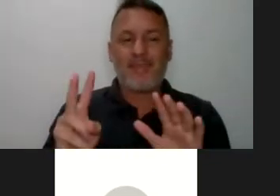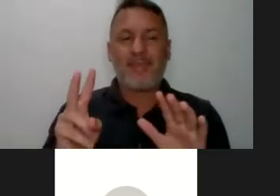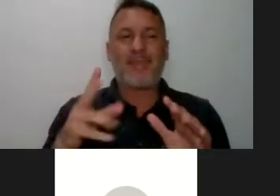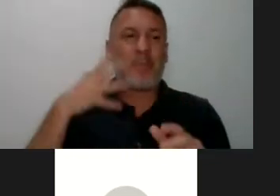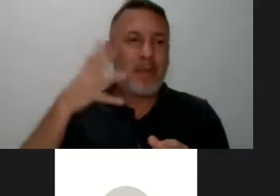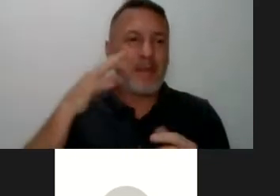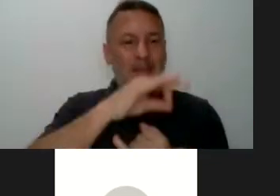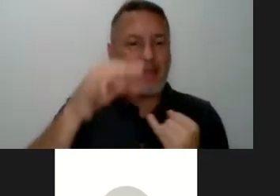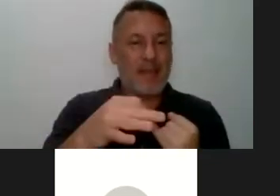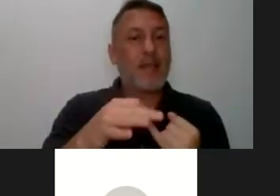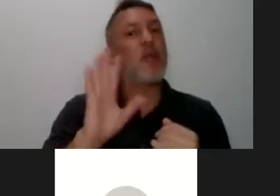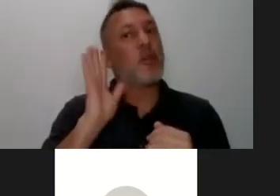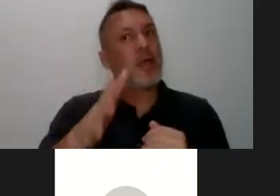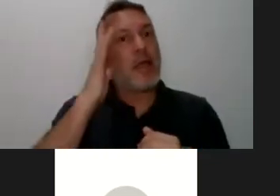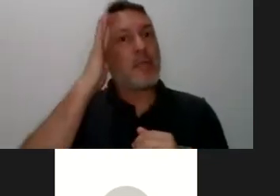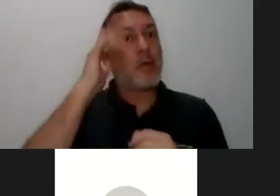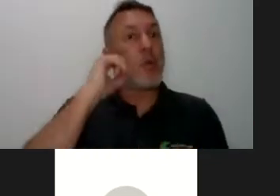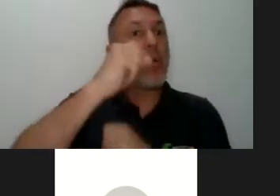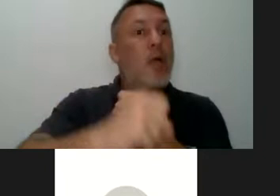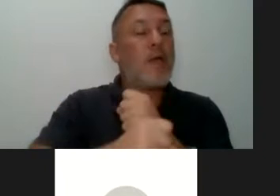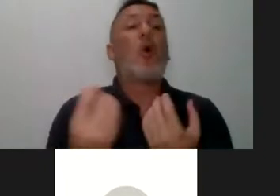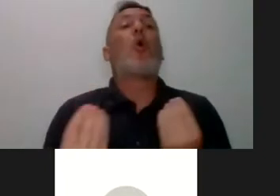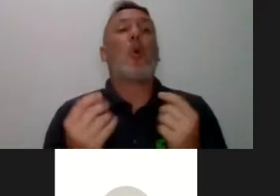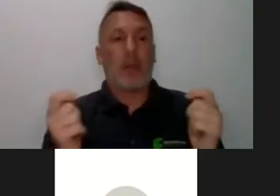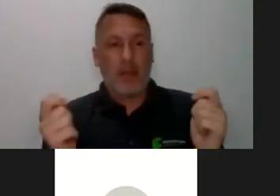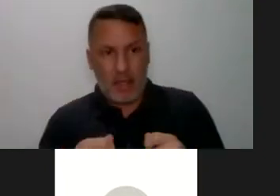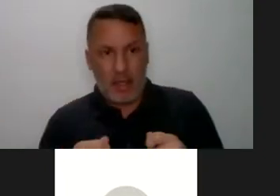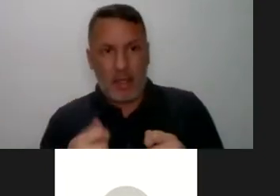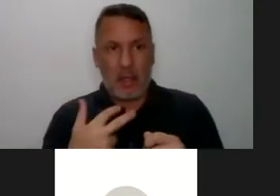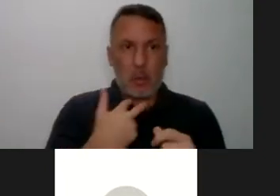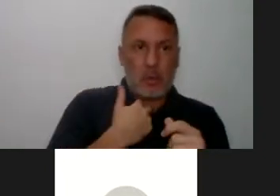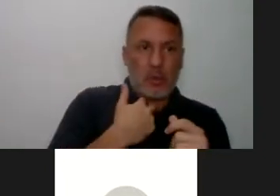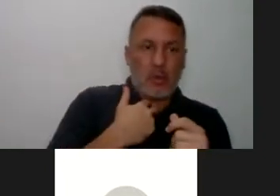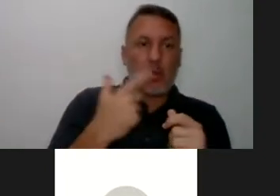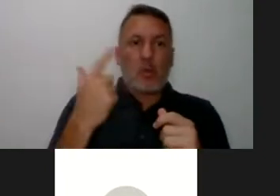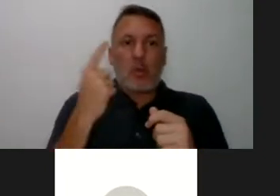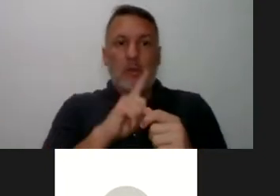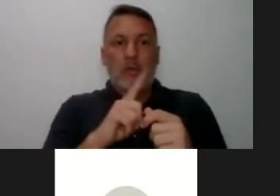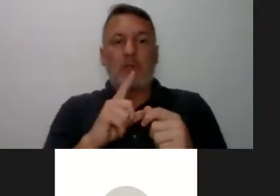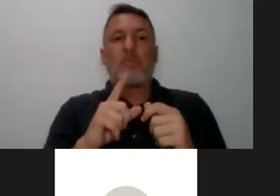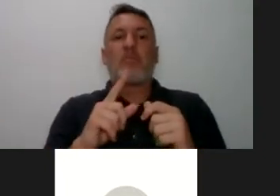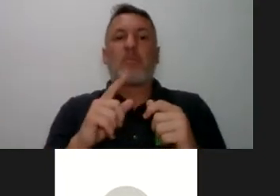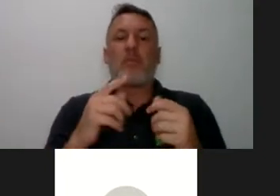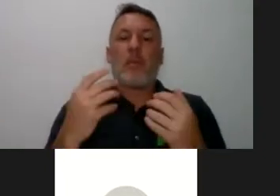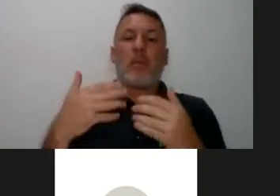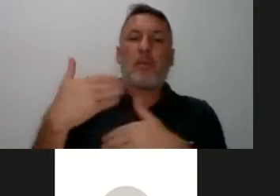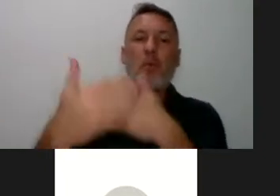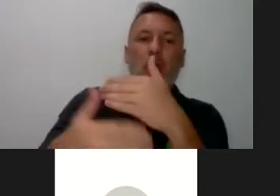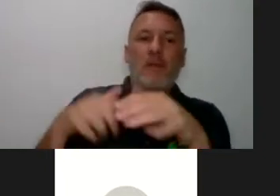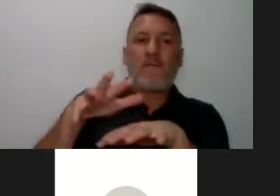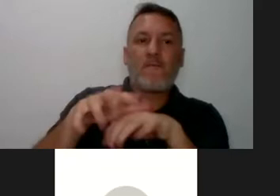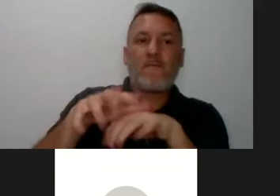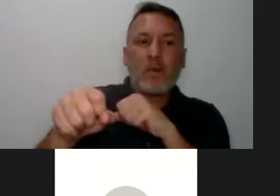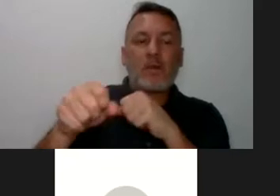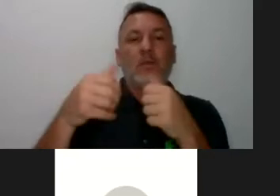do que a gente tem condição de fazer, do que é potencial nos nossos processos de formação, e que